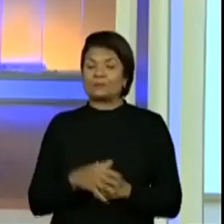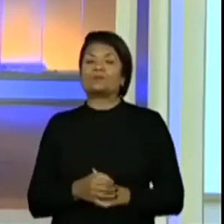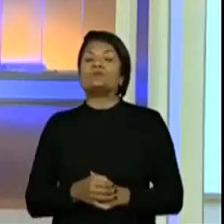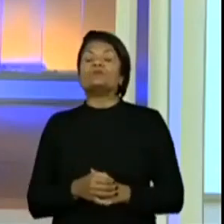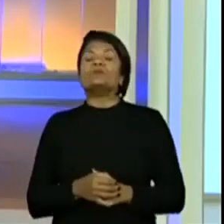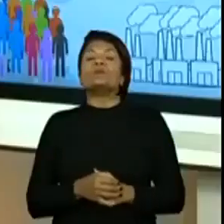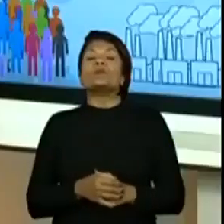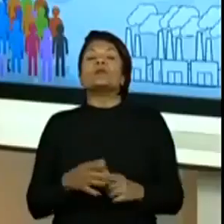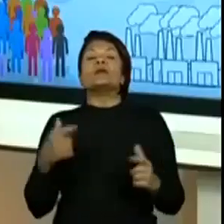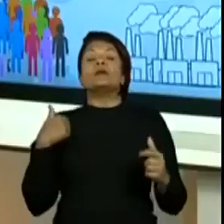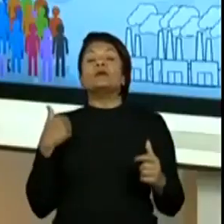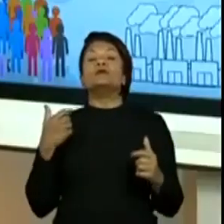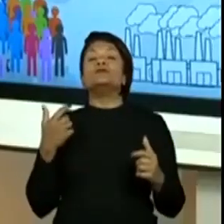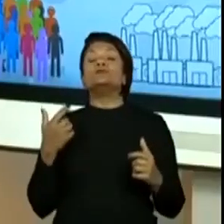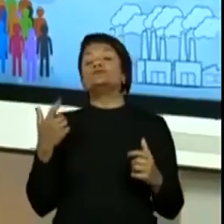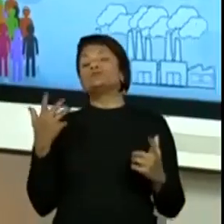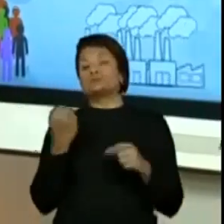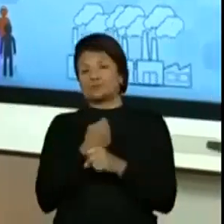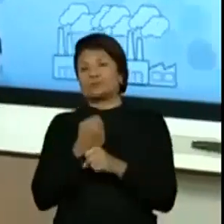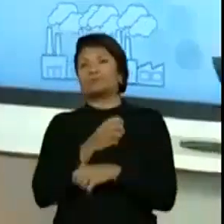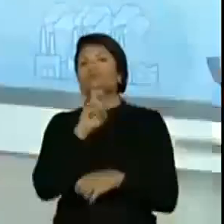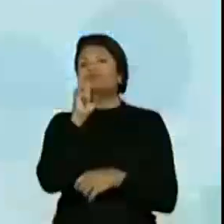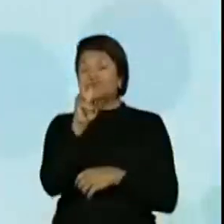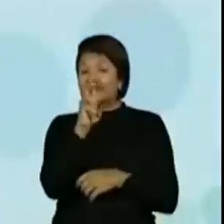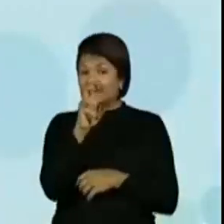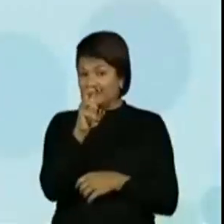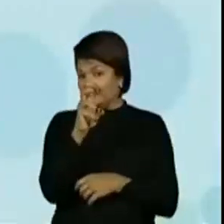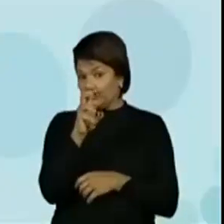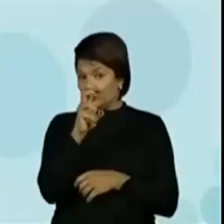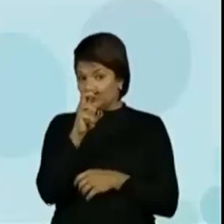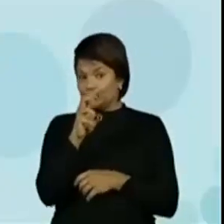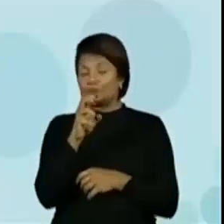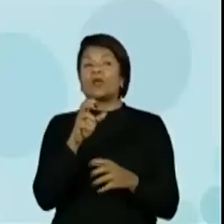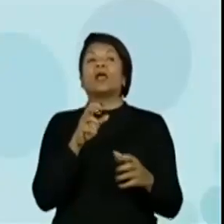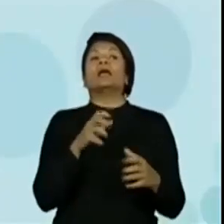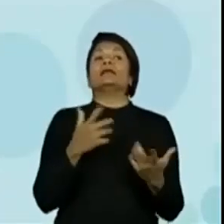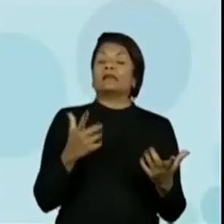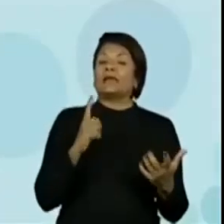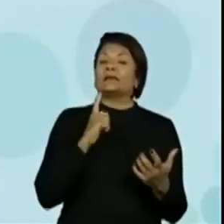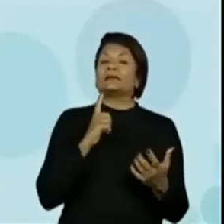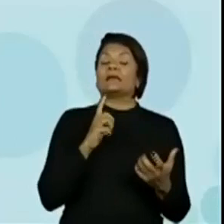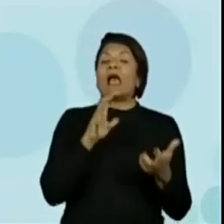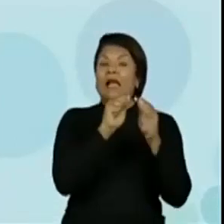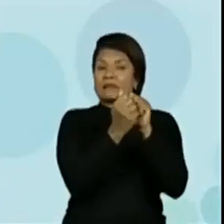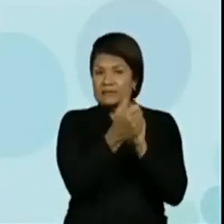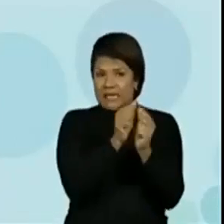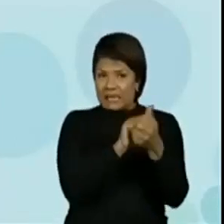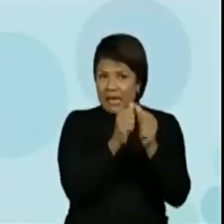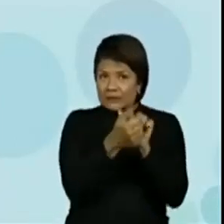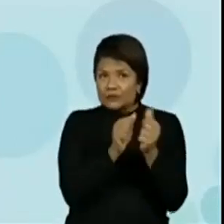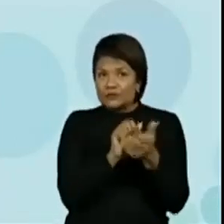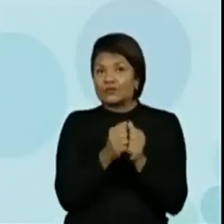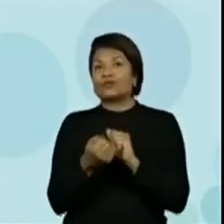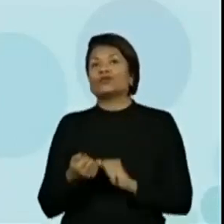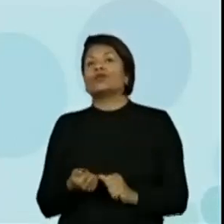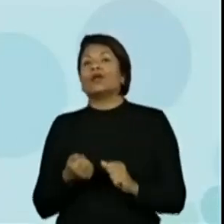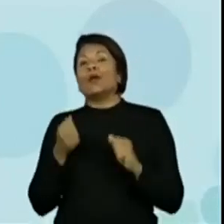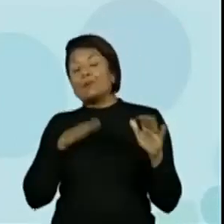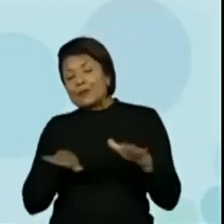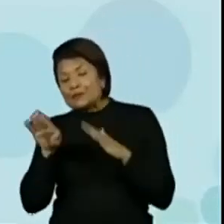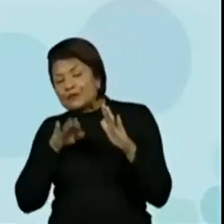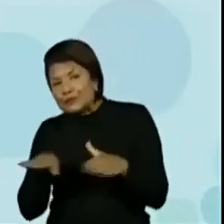hoje 5 pontos: artesanato, manufatura, aumento da população, revolução industrial